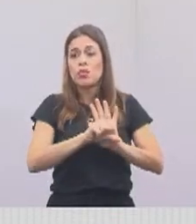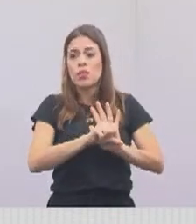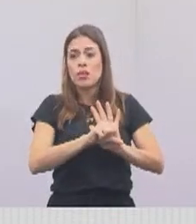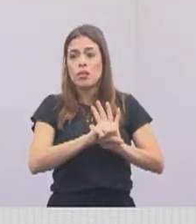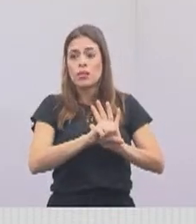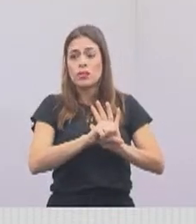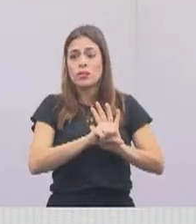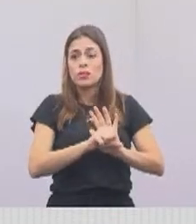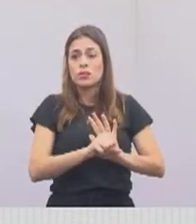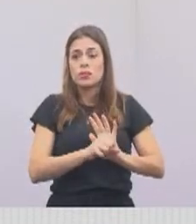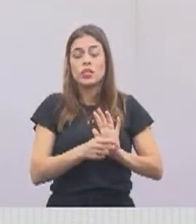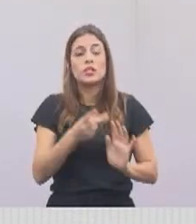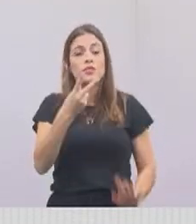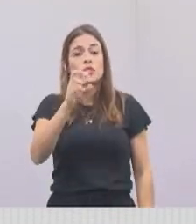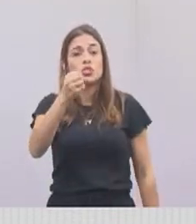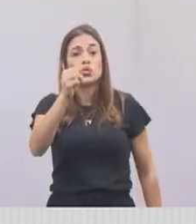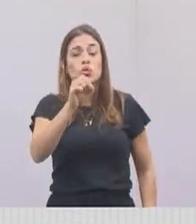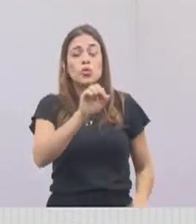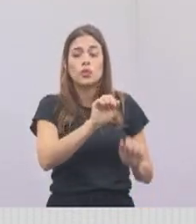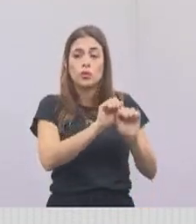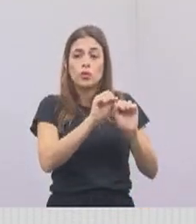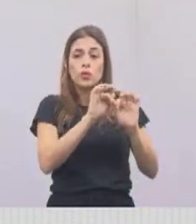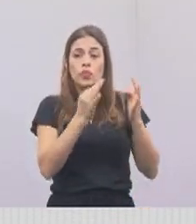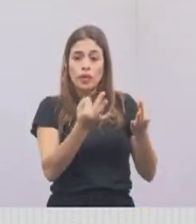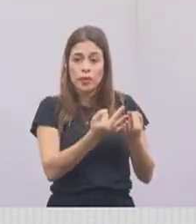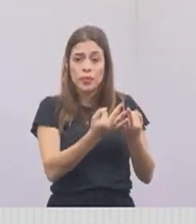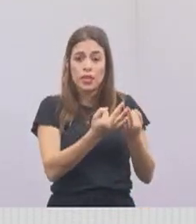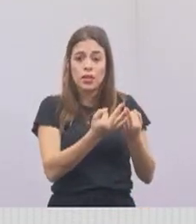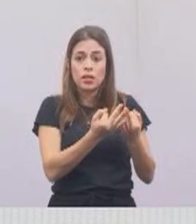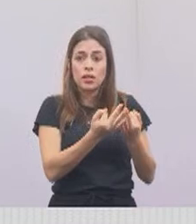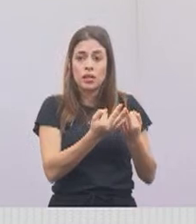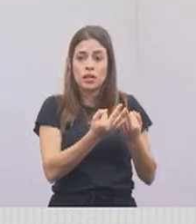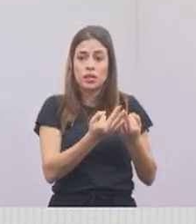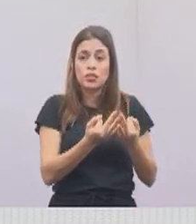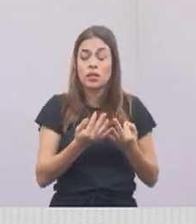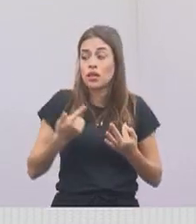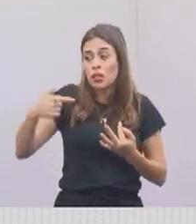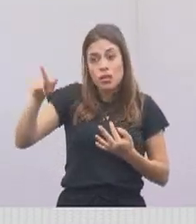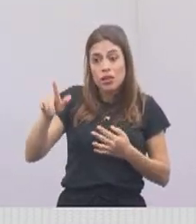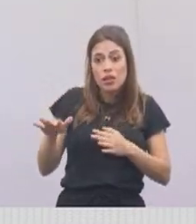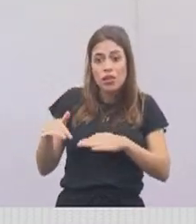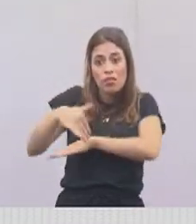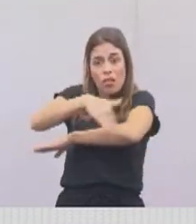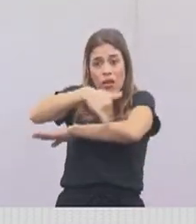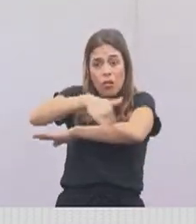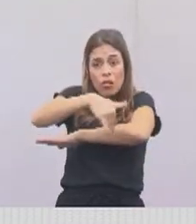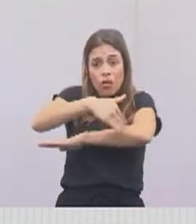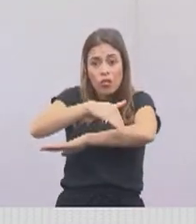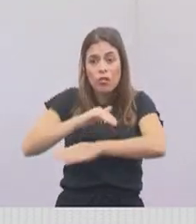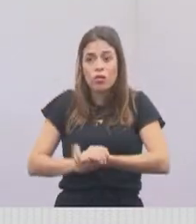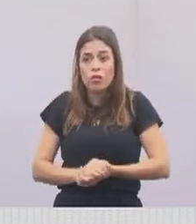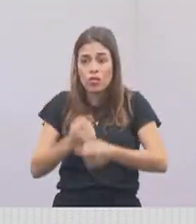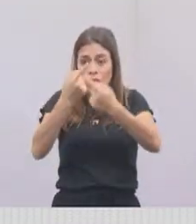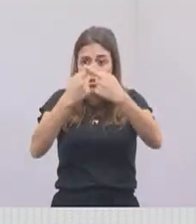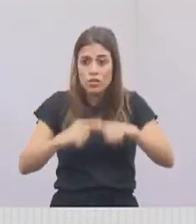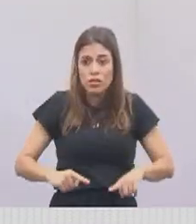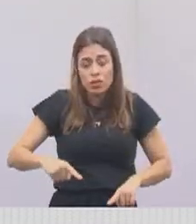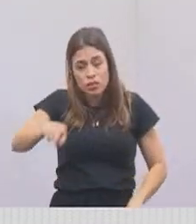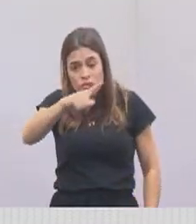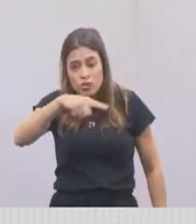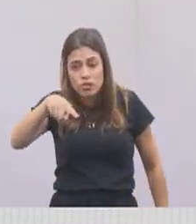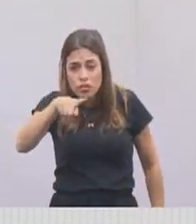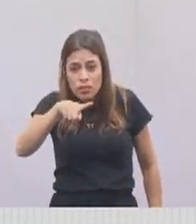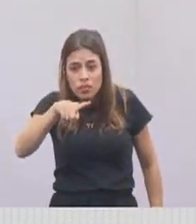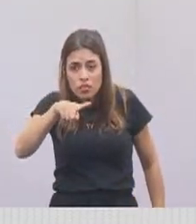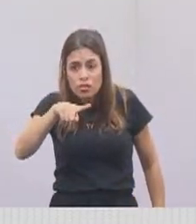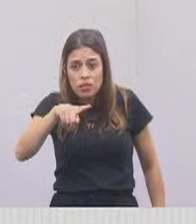que 28 pessoas, 28 famílias, de um dia para a noite, estão nas ruas. Ó, gente, eu desafio vocês, qualquer um que está aqui nessa